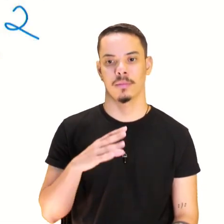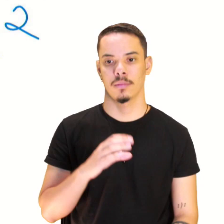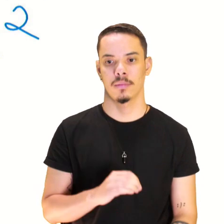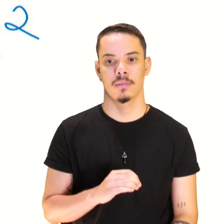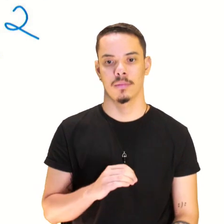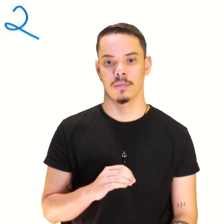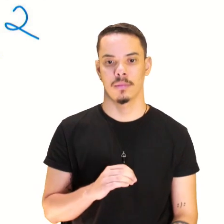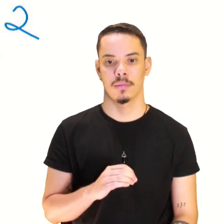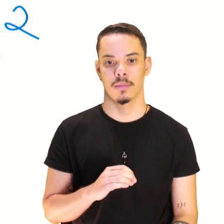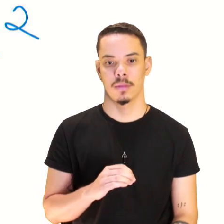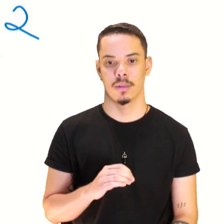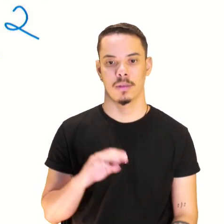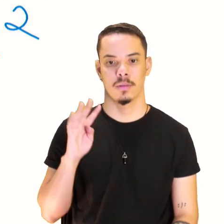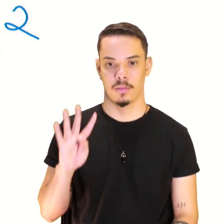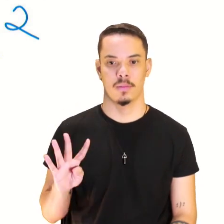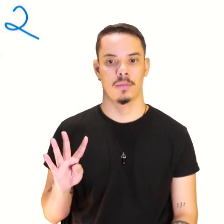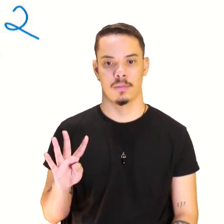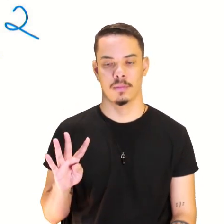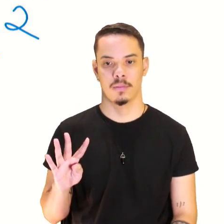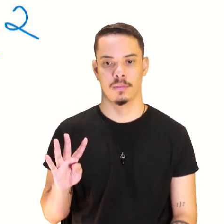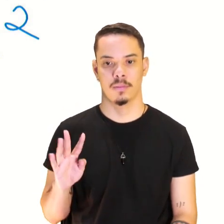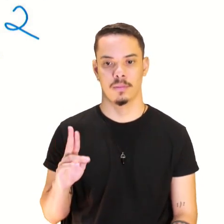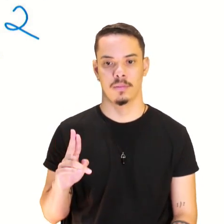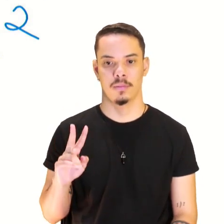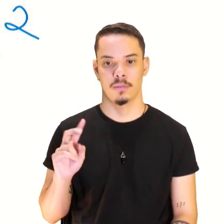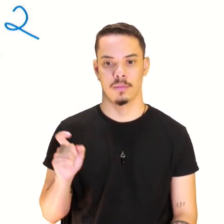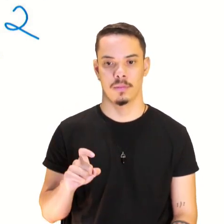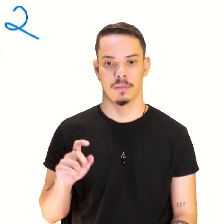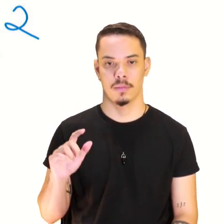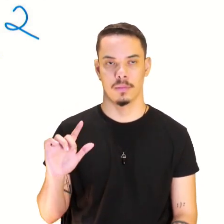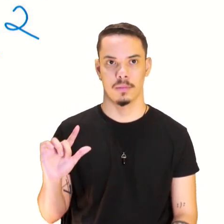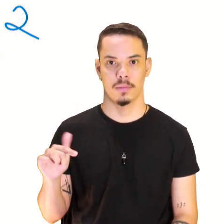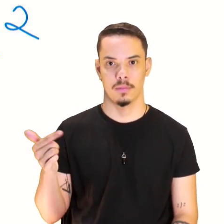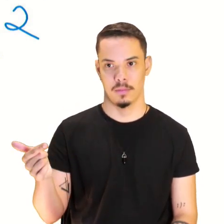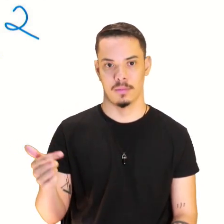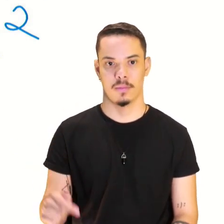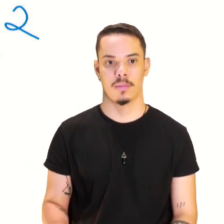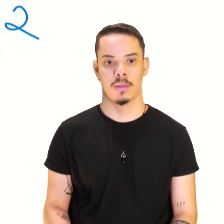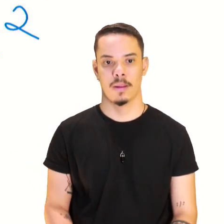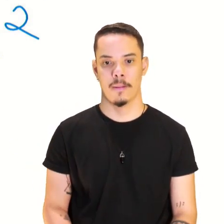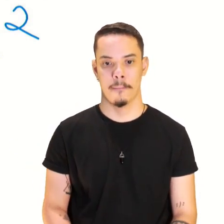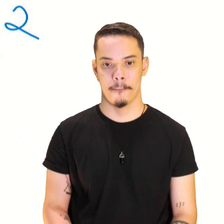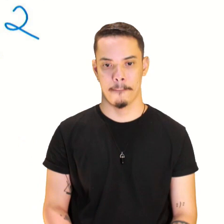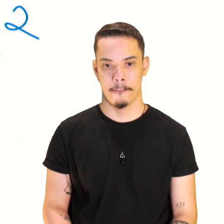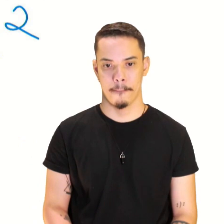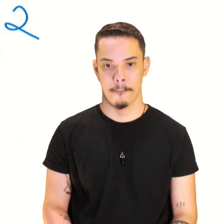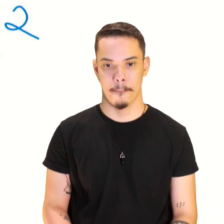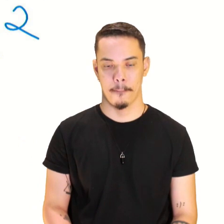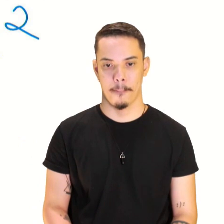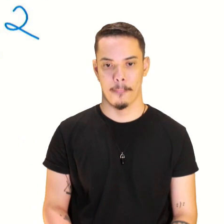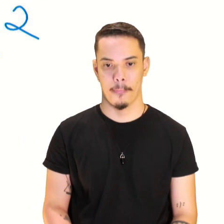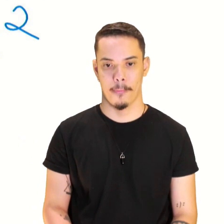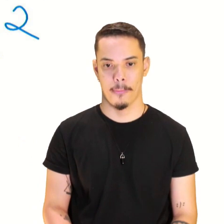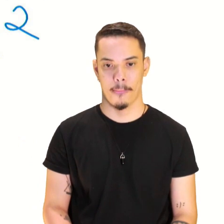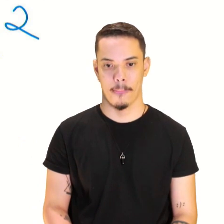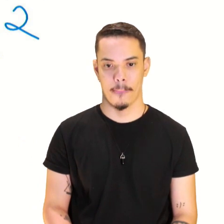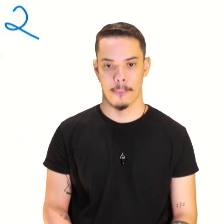2.304 304. é igual a x ao quadrado. Aí vamos tirar a raiz quadrada, né? Raiz